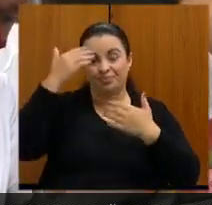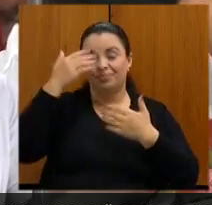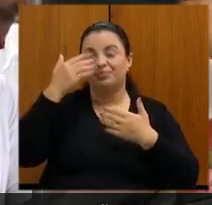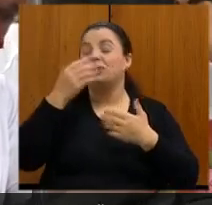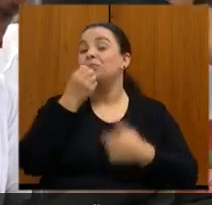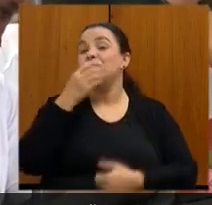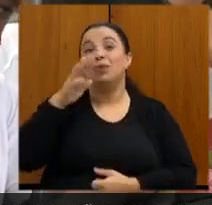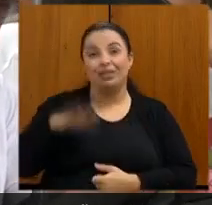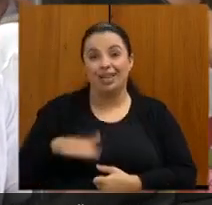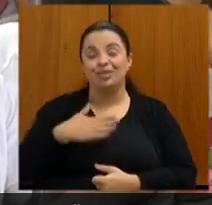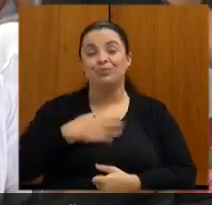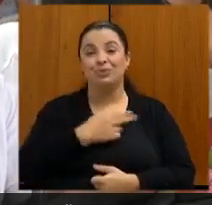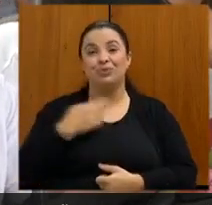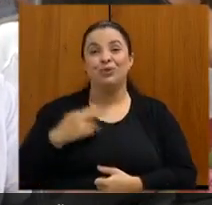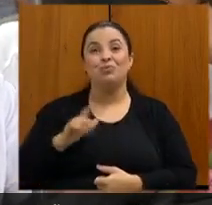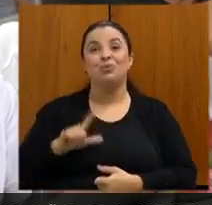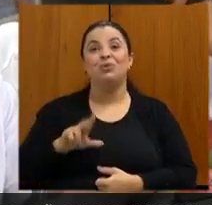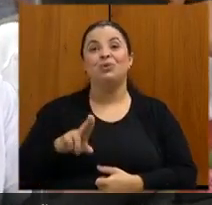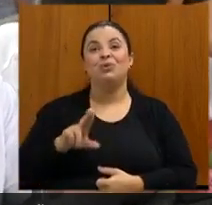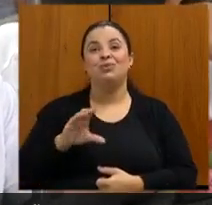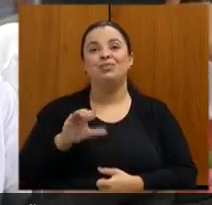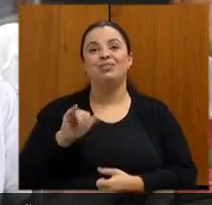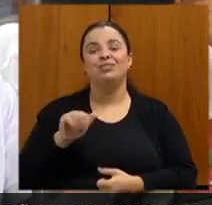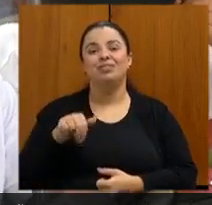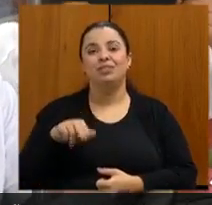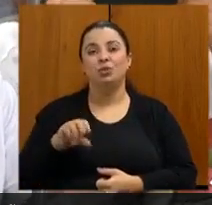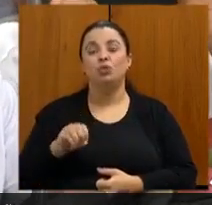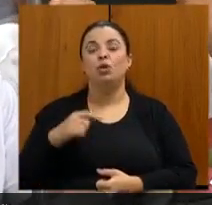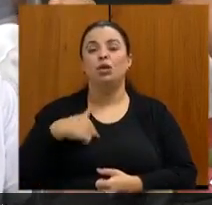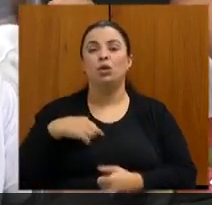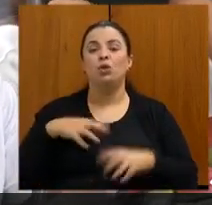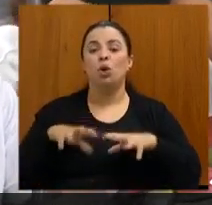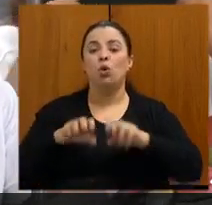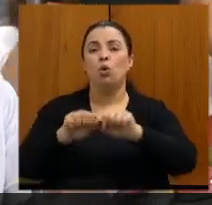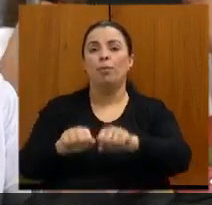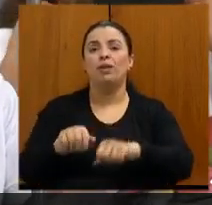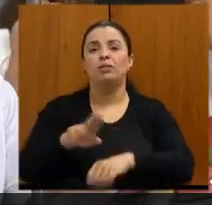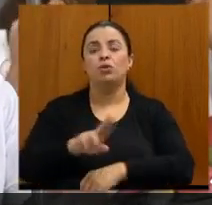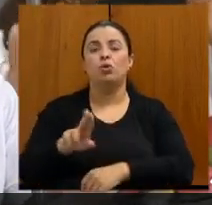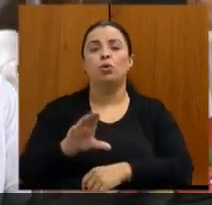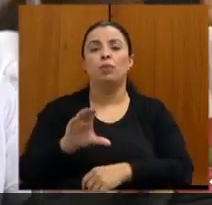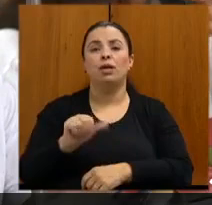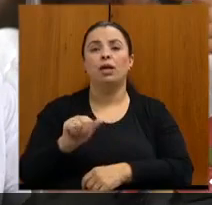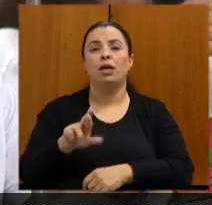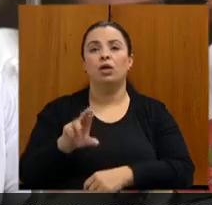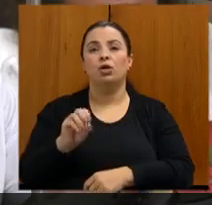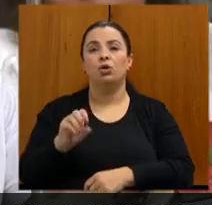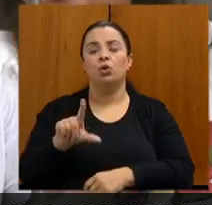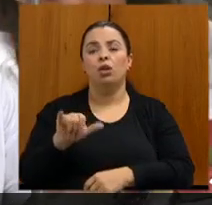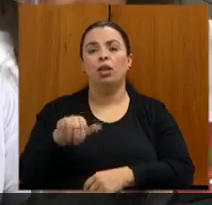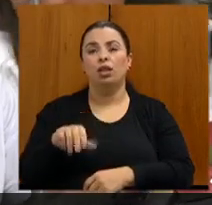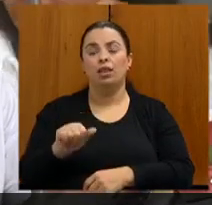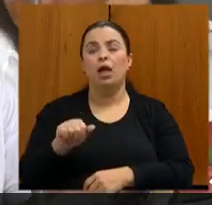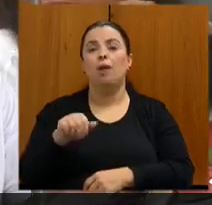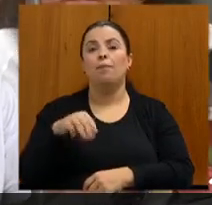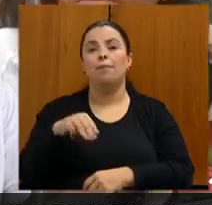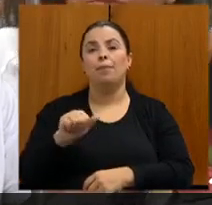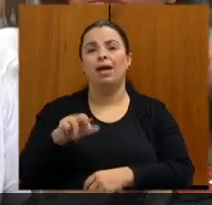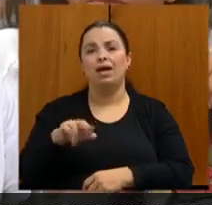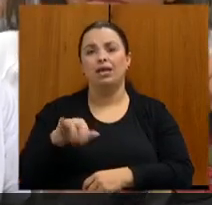é Luciano Santos de Oliveira eu sou da ocupação Carolina Maria de Jesus e venho aqui primeiramente